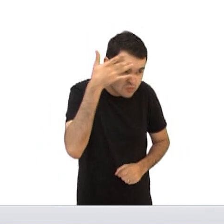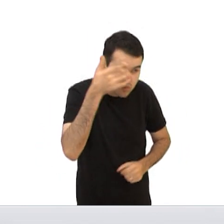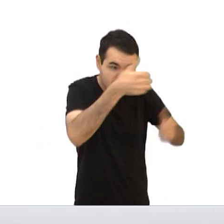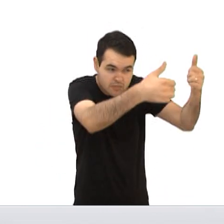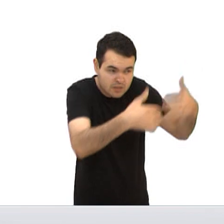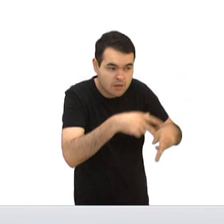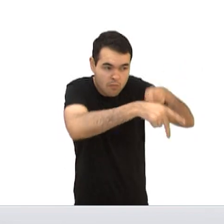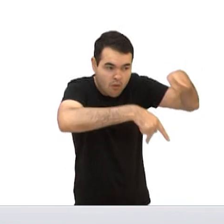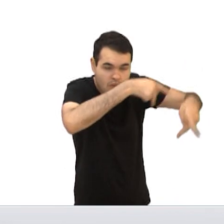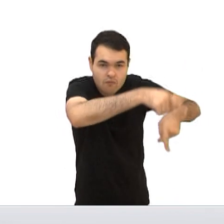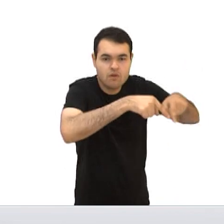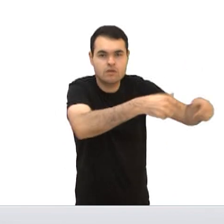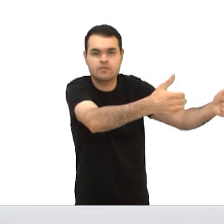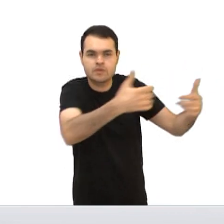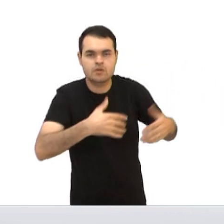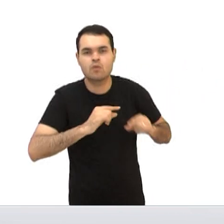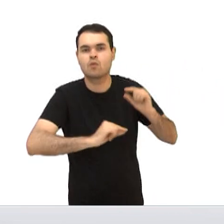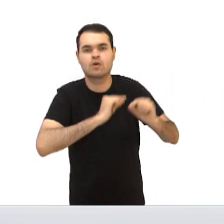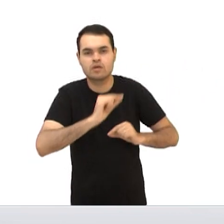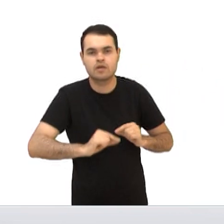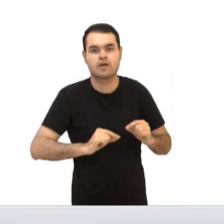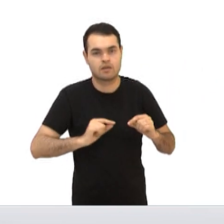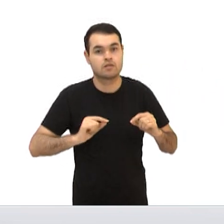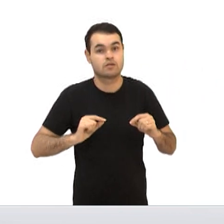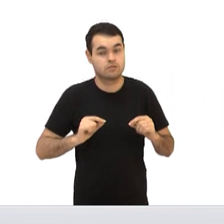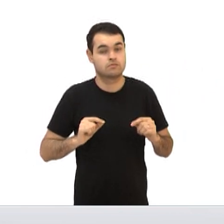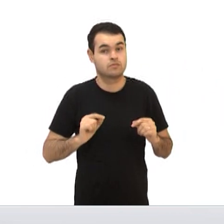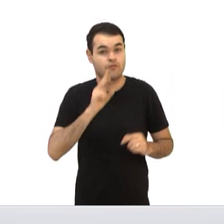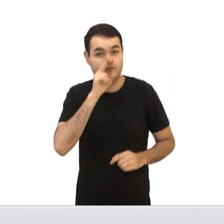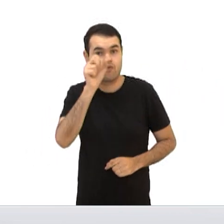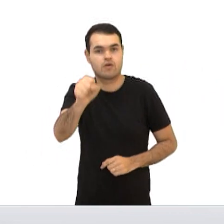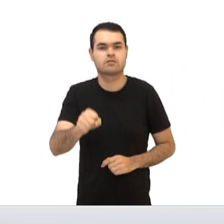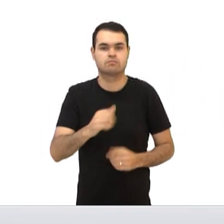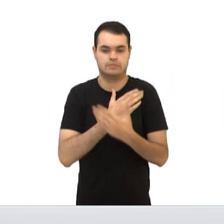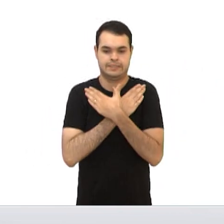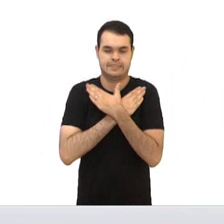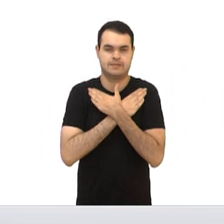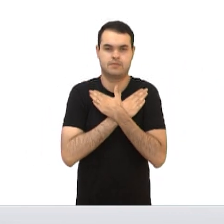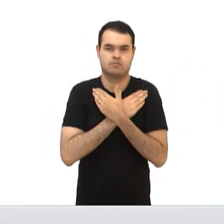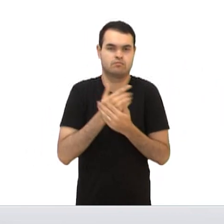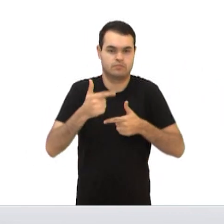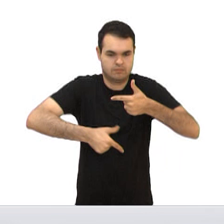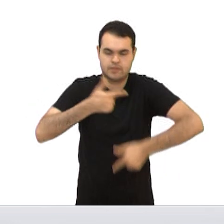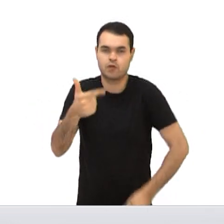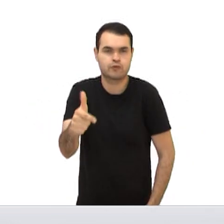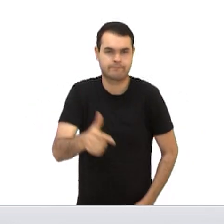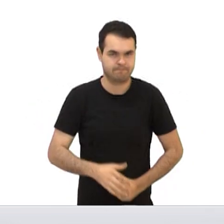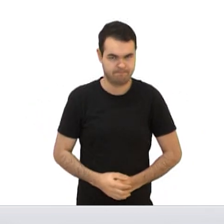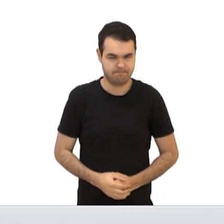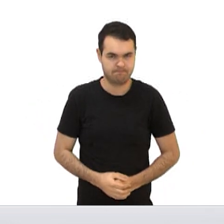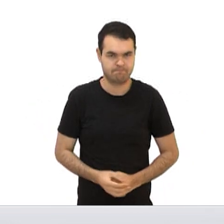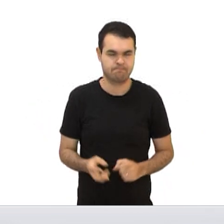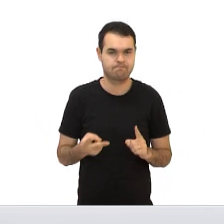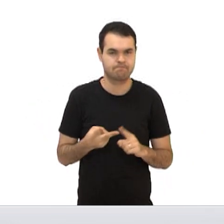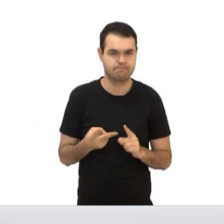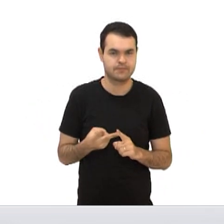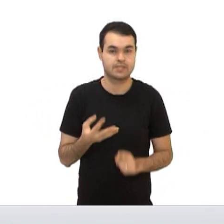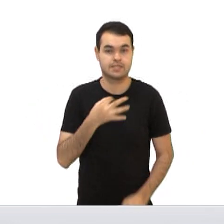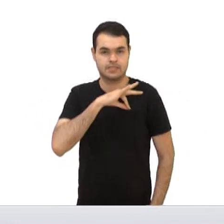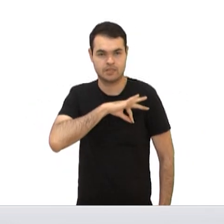ó, como são justificativas muito fortes, né? Desemprego, diminuição da